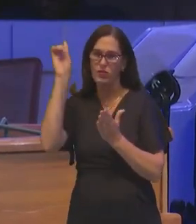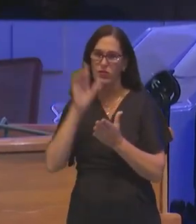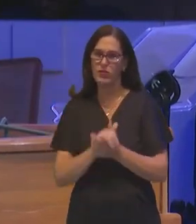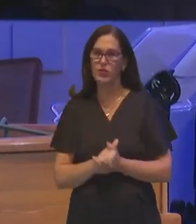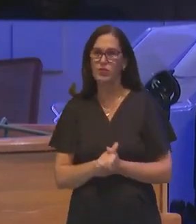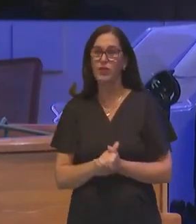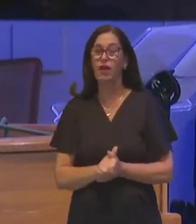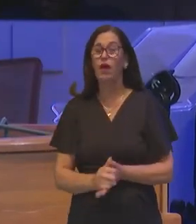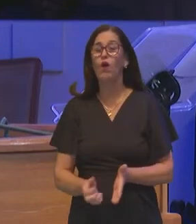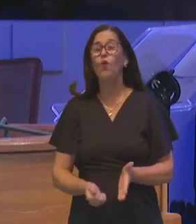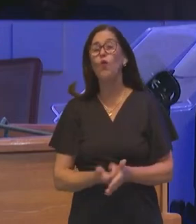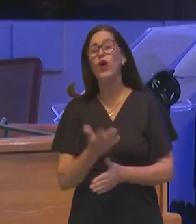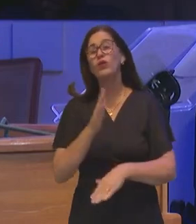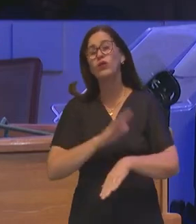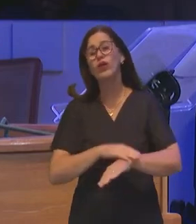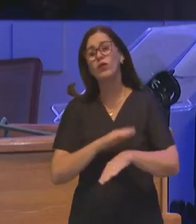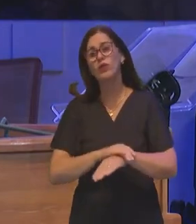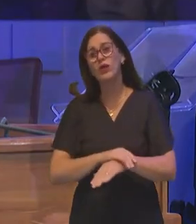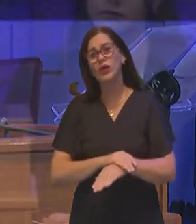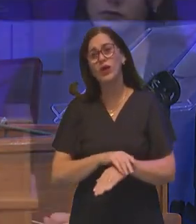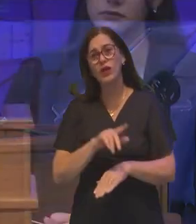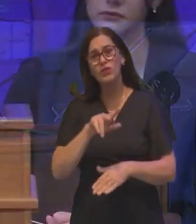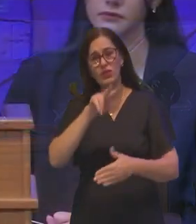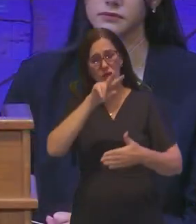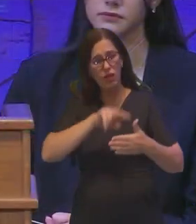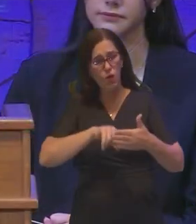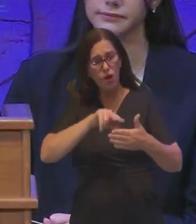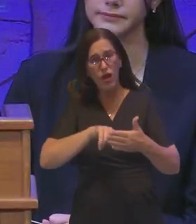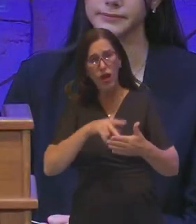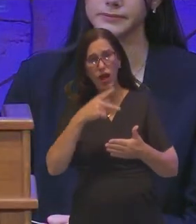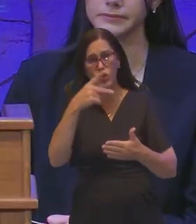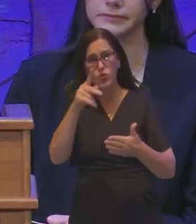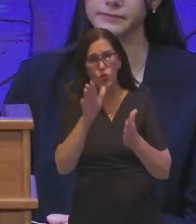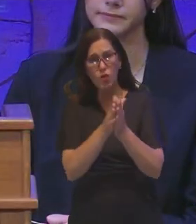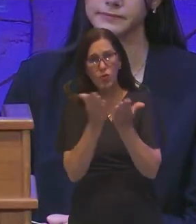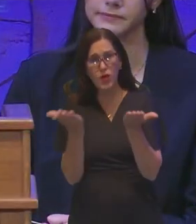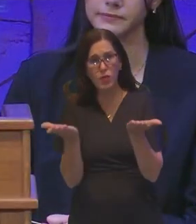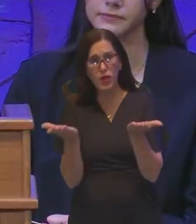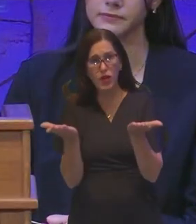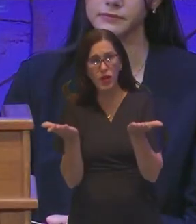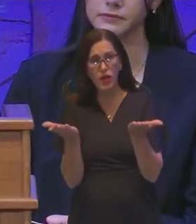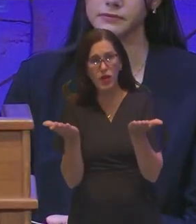Quanto tempo faz que você não lê ou manuseia a sua Bíblia?